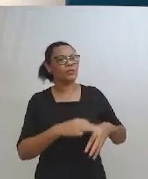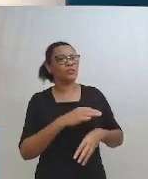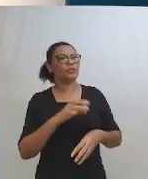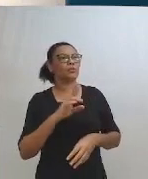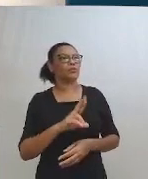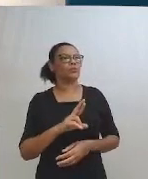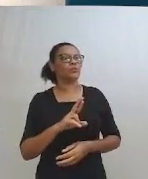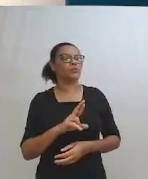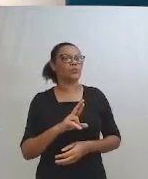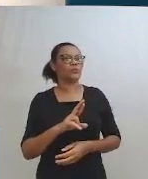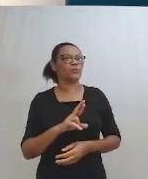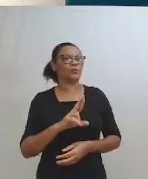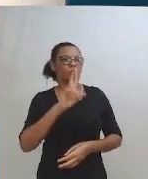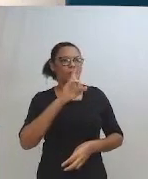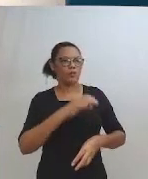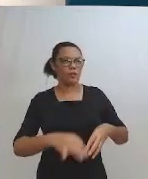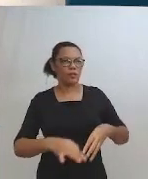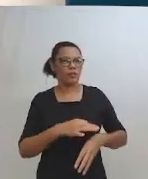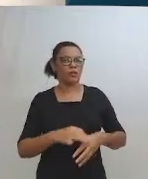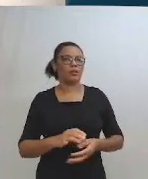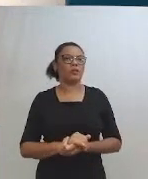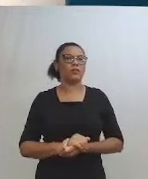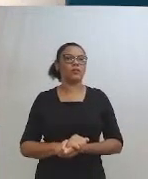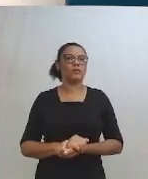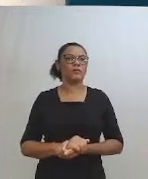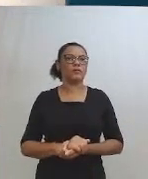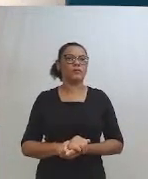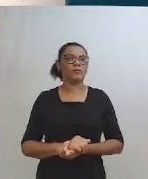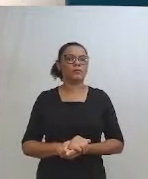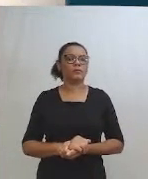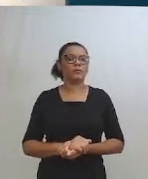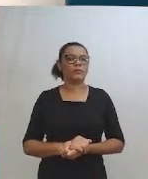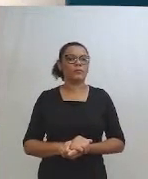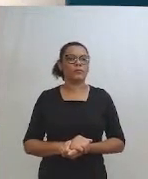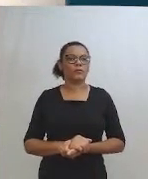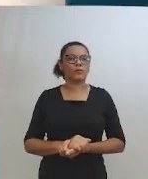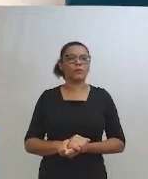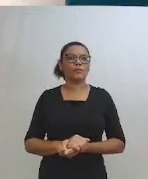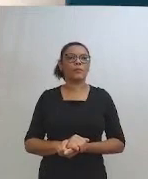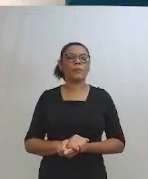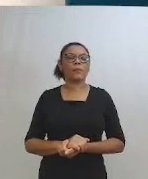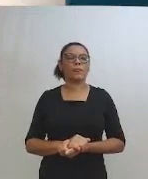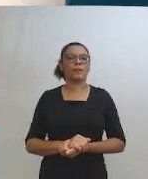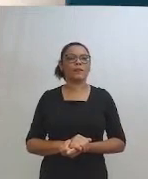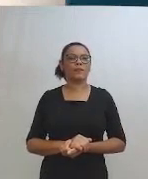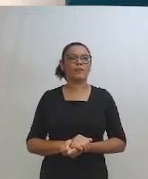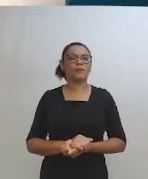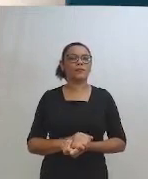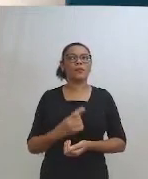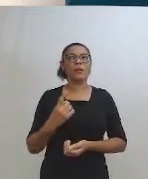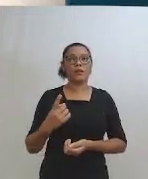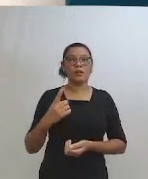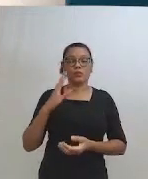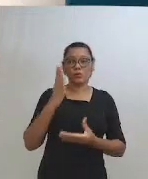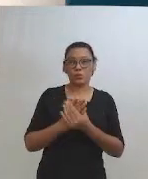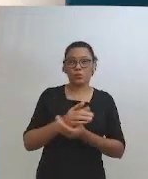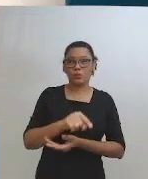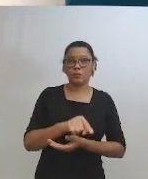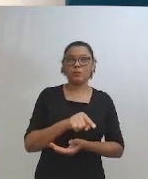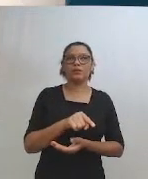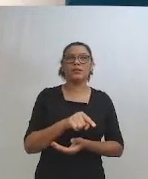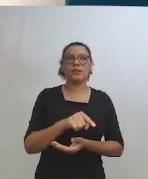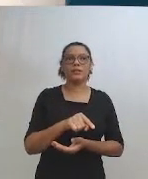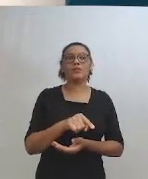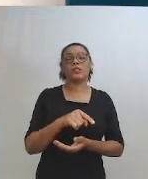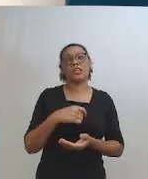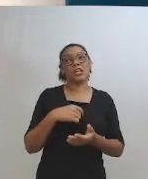dita nulidade para ausência de intimação pessoal do réu contra a sentença de pronúncia, uma vez que a ação penal ocorreu à revelia do recorrente, crise de